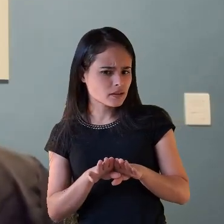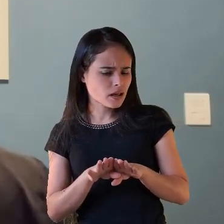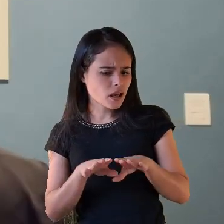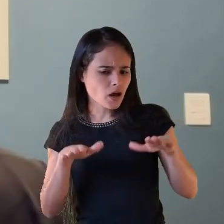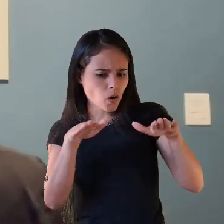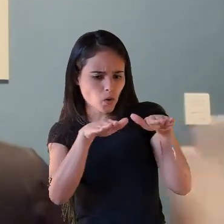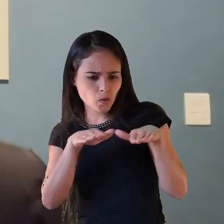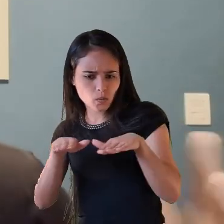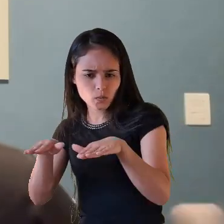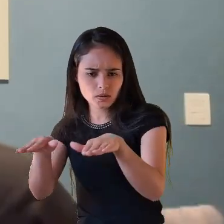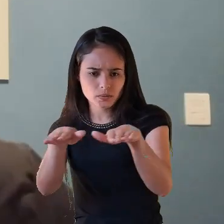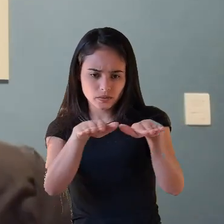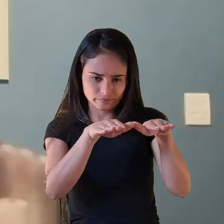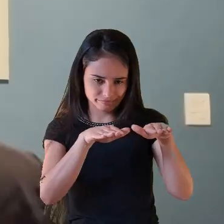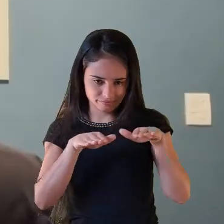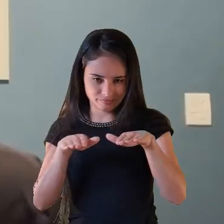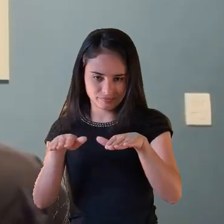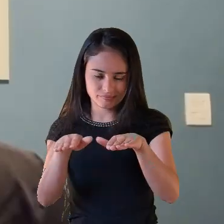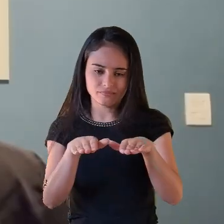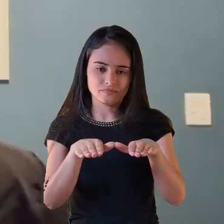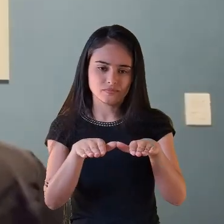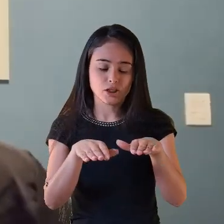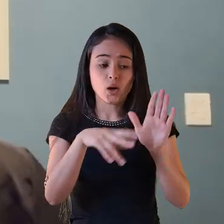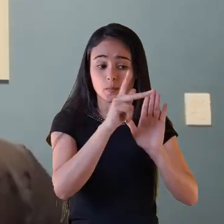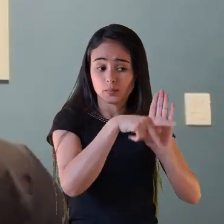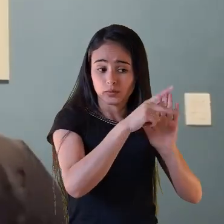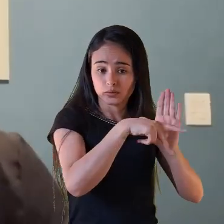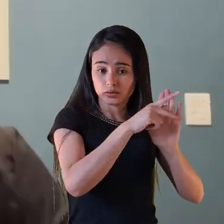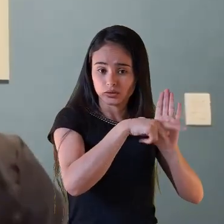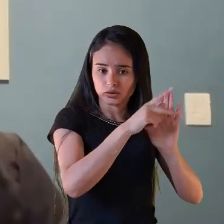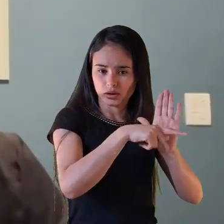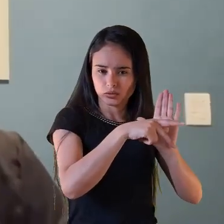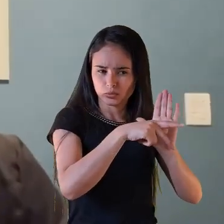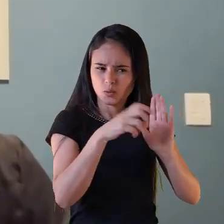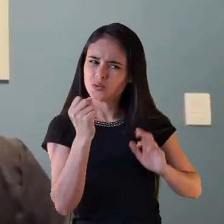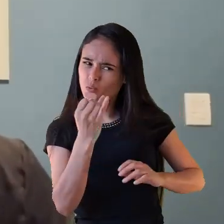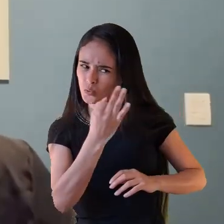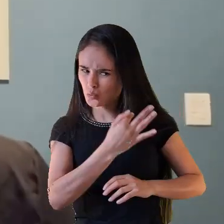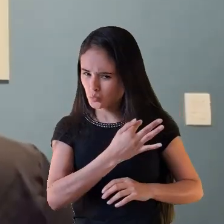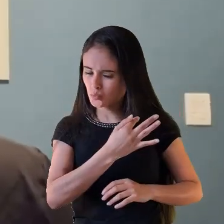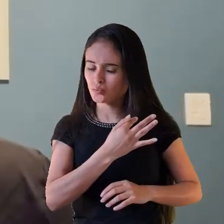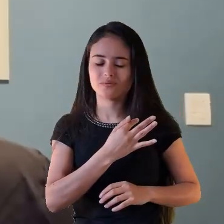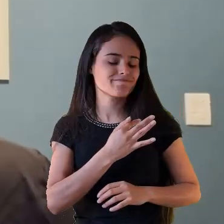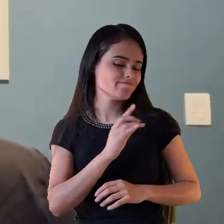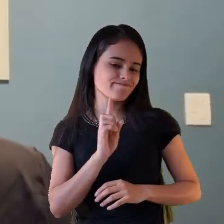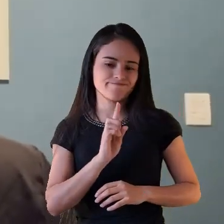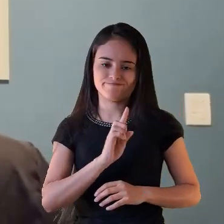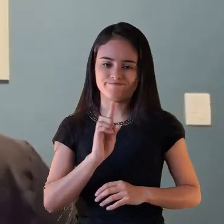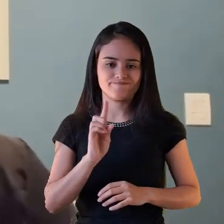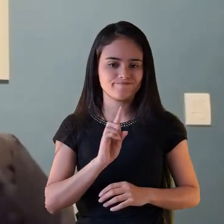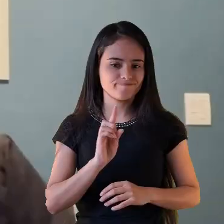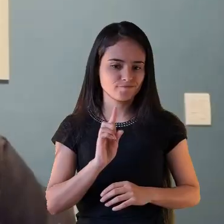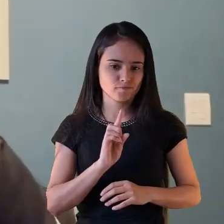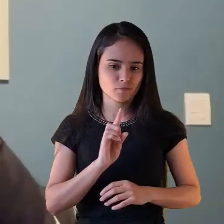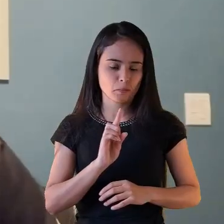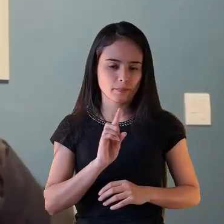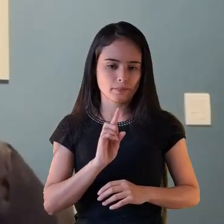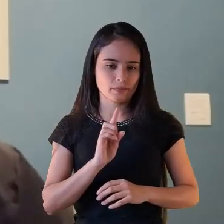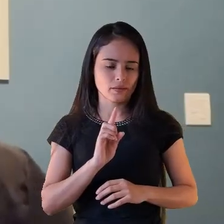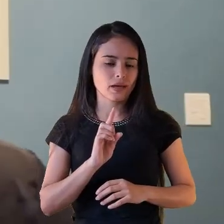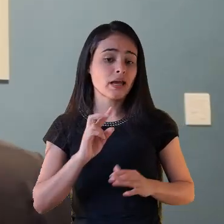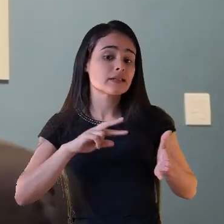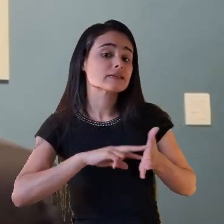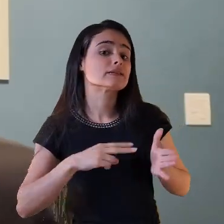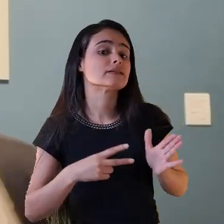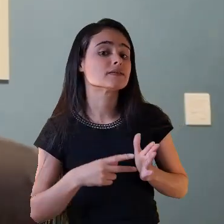história. O Projeto Quirino não está fazendo nada de novo, mas a gente humildemente tenta se inserir numa linha de continuidade, né? Uma